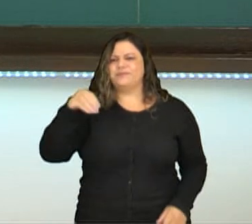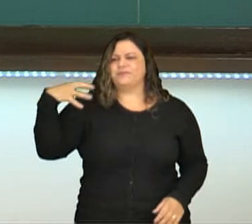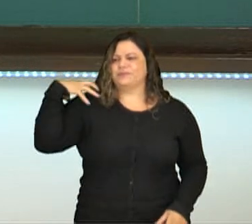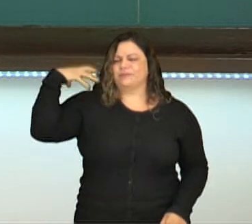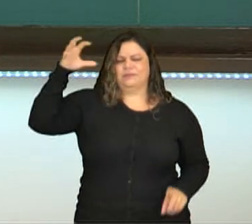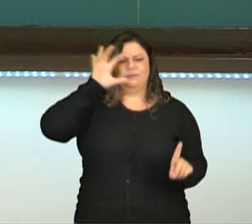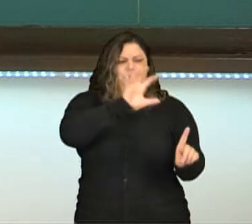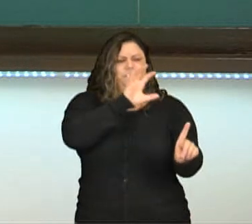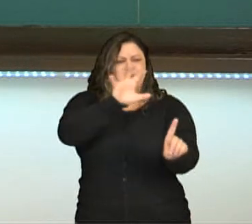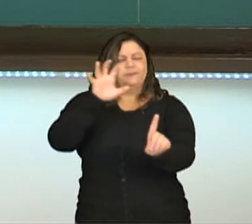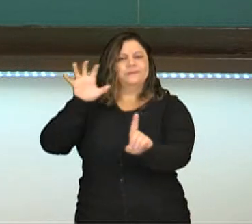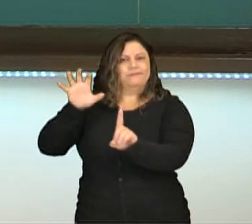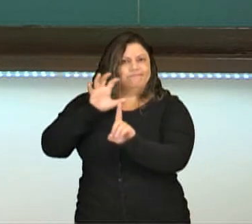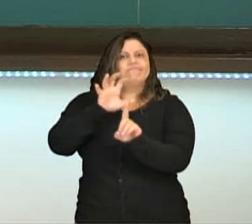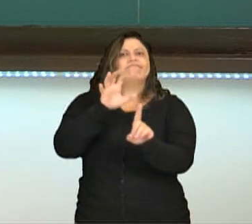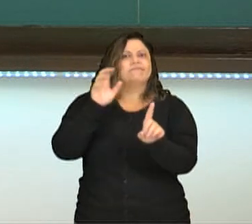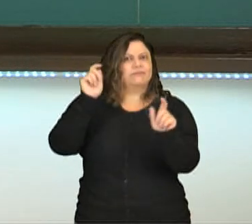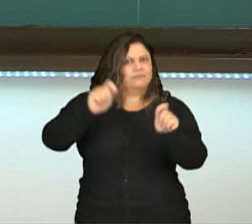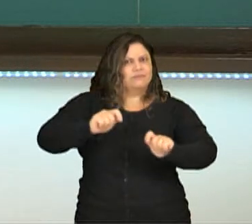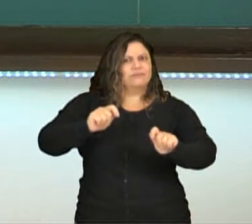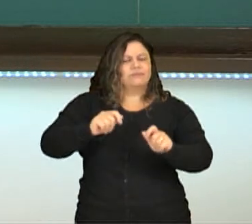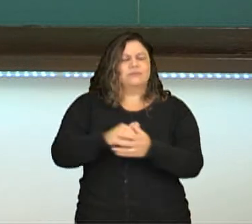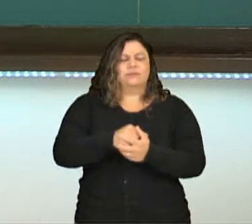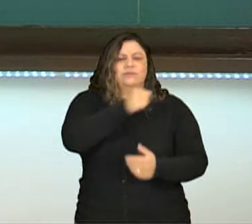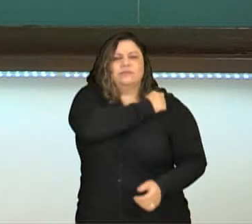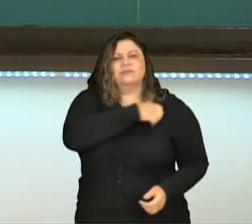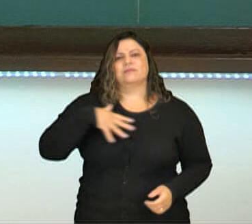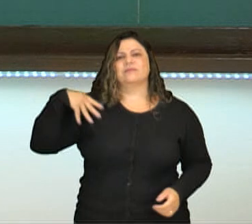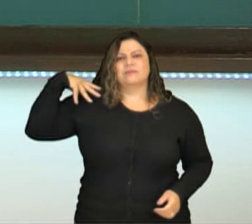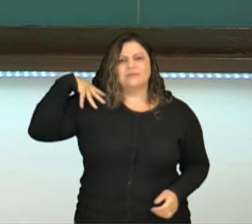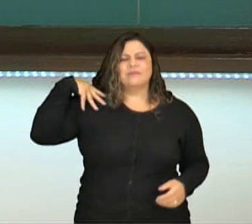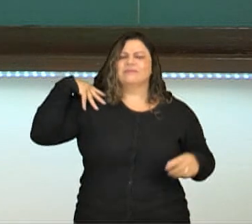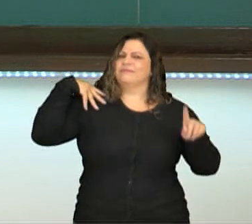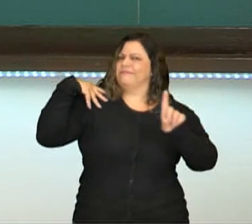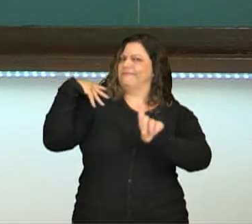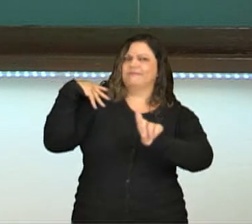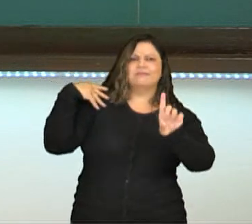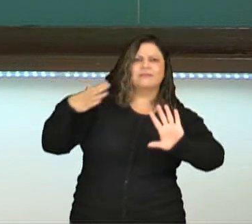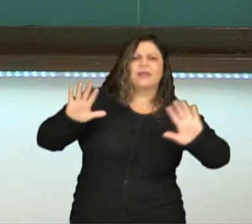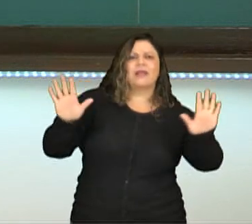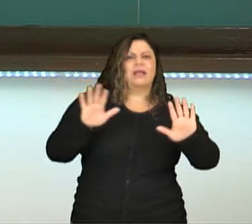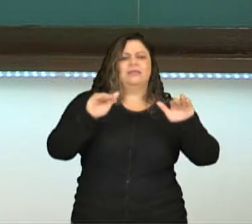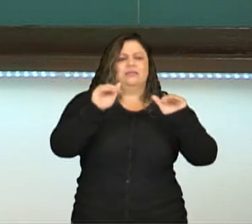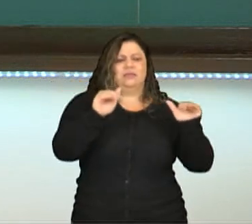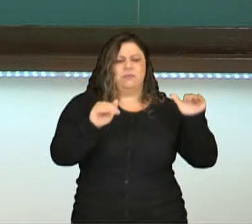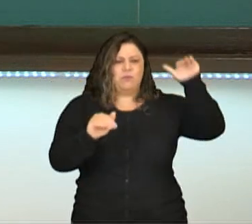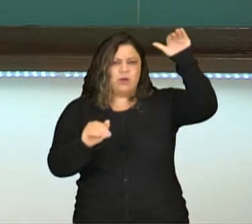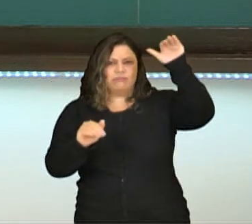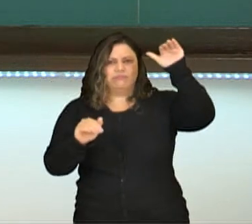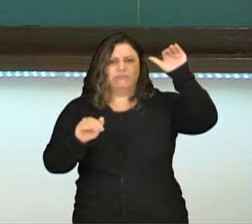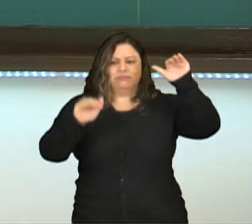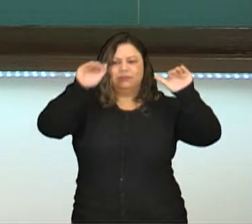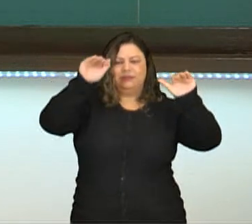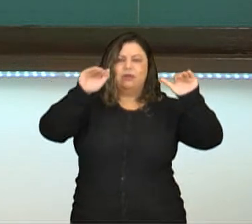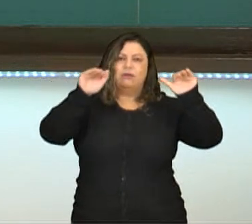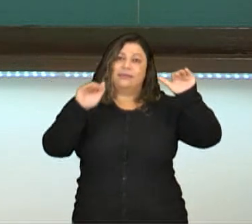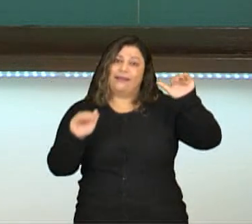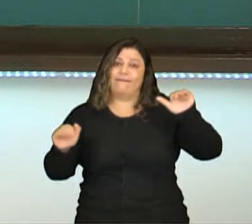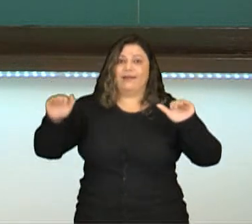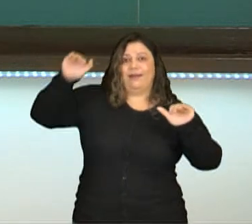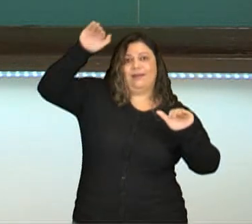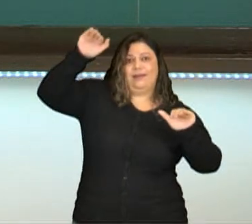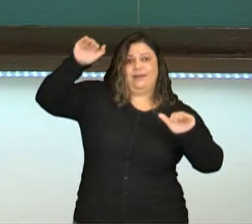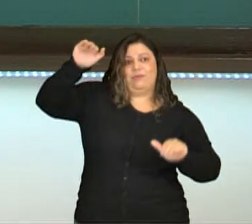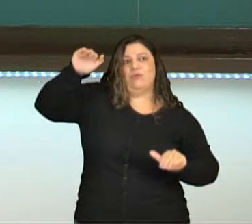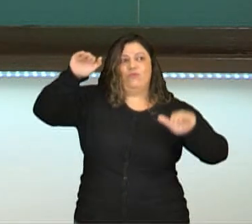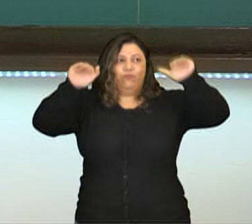platonismo muito forte. Aqui, o aristotelismo vai entrar de cheio e vai nos ajudar a pensar de forma